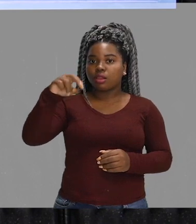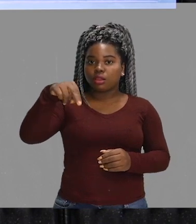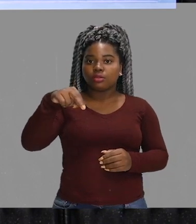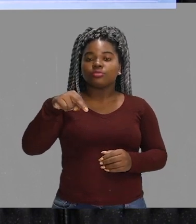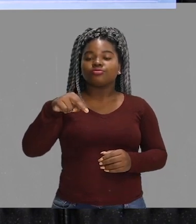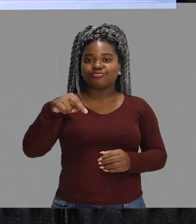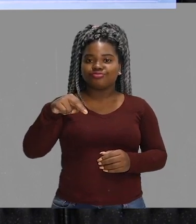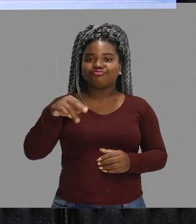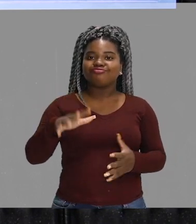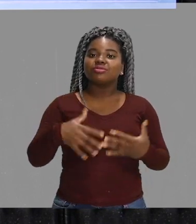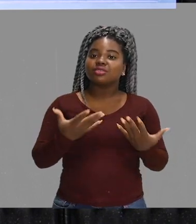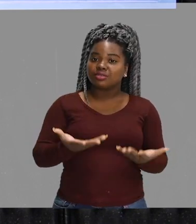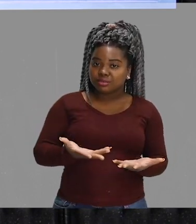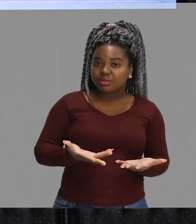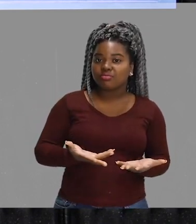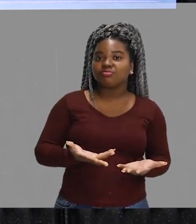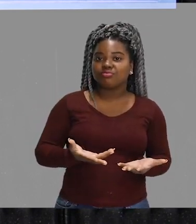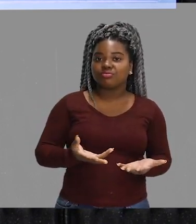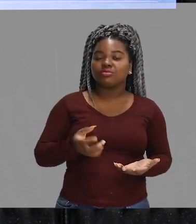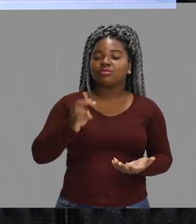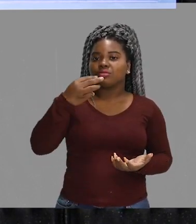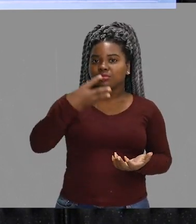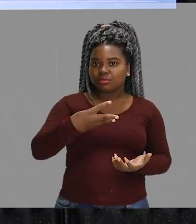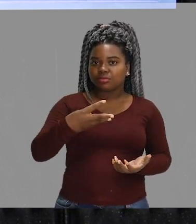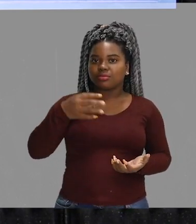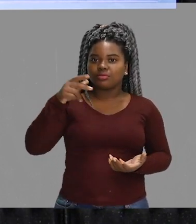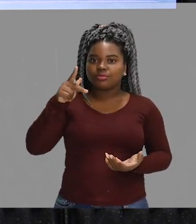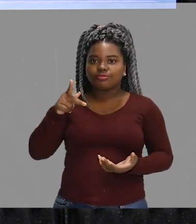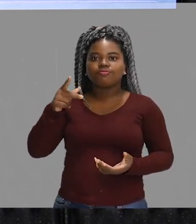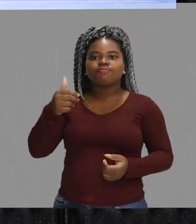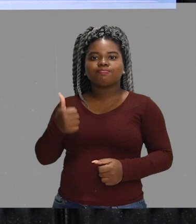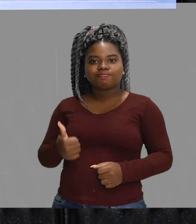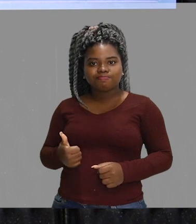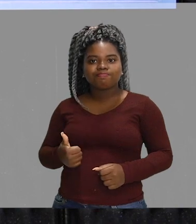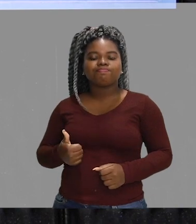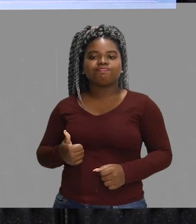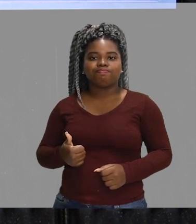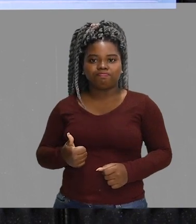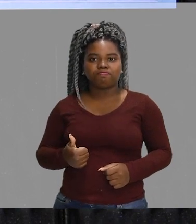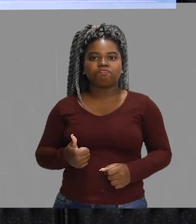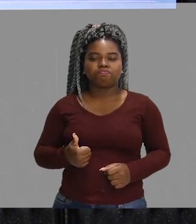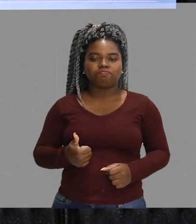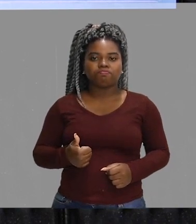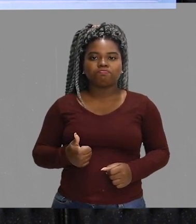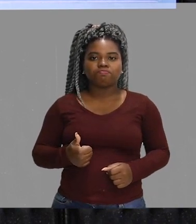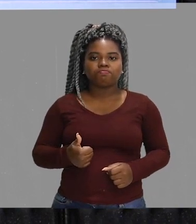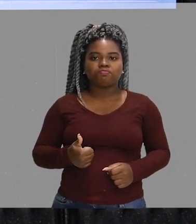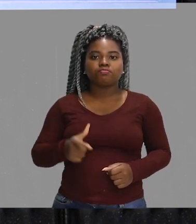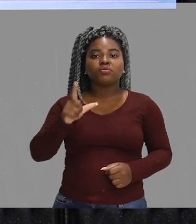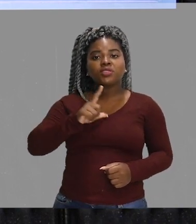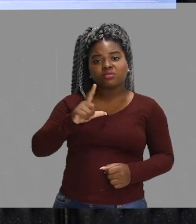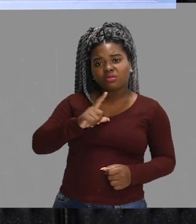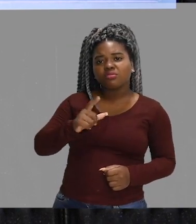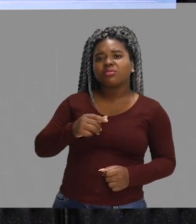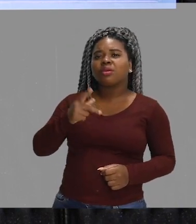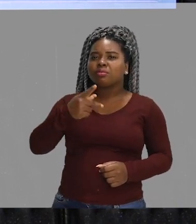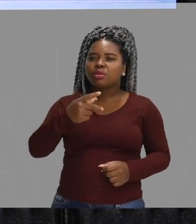e subníveis, eles vão começar sempre de cima para baixo, certo? Formando